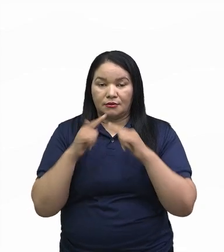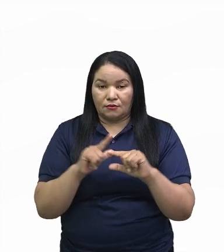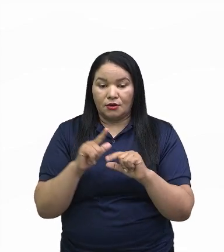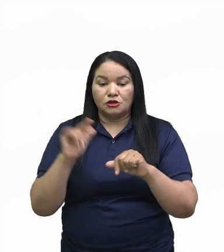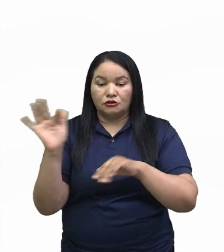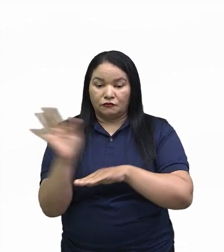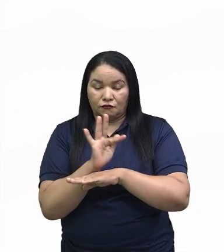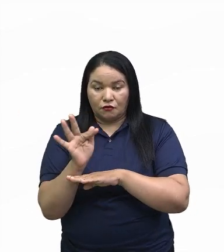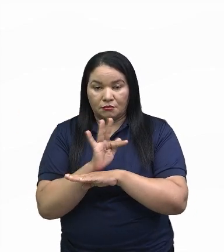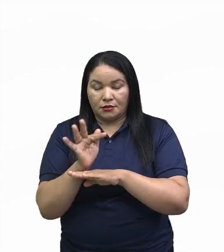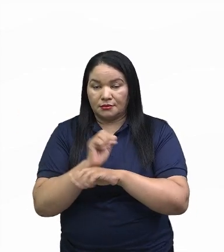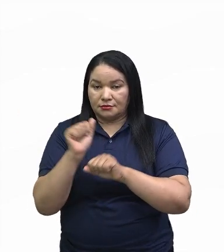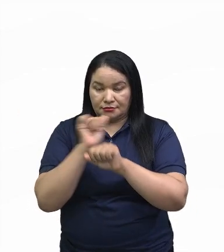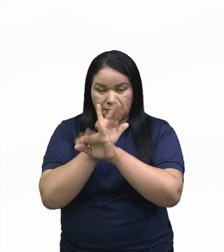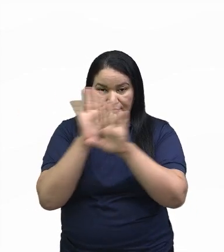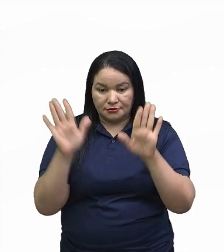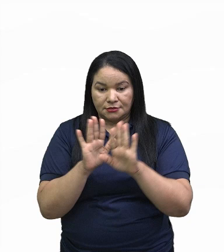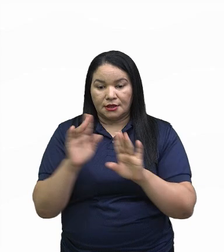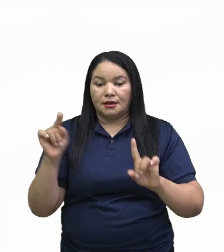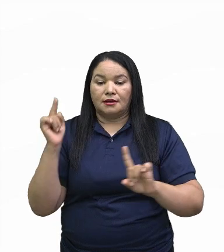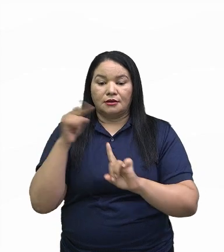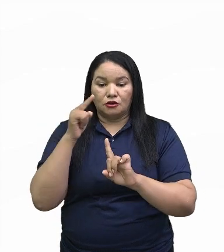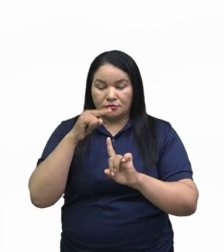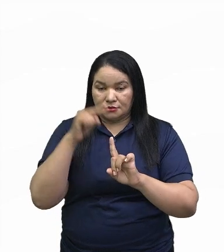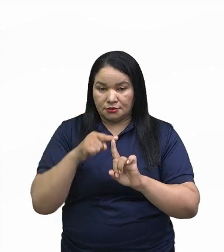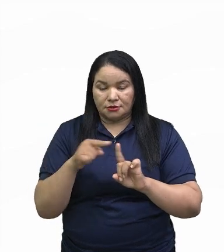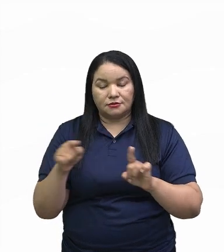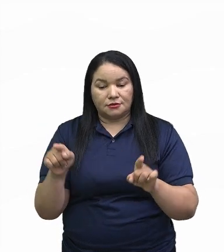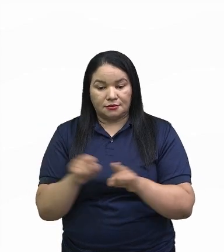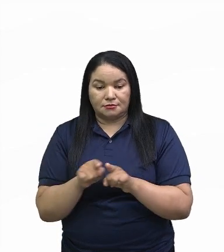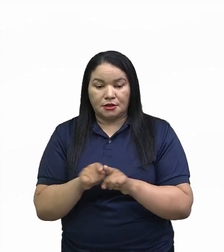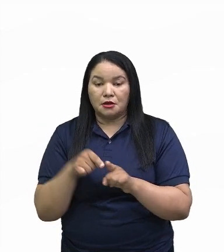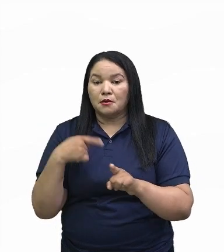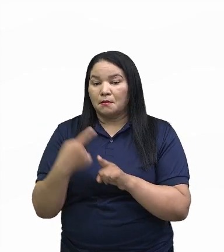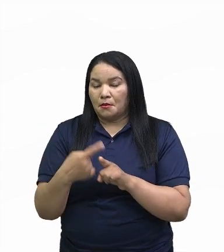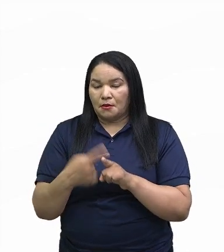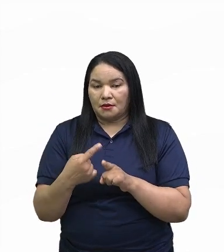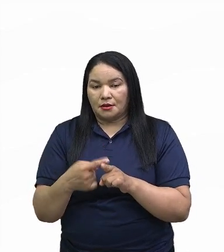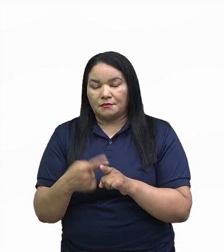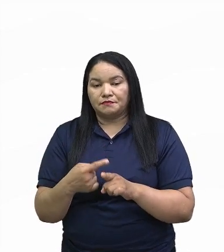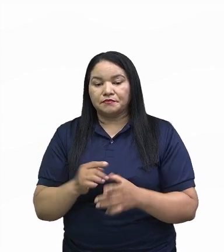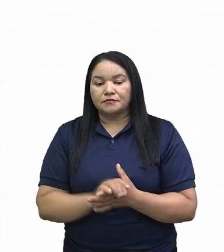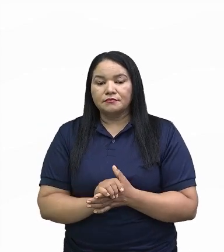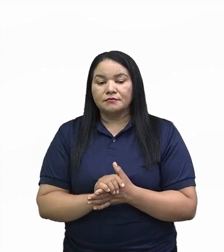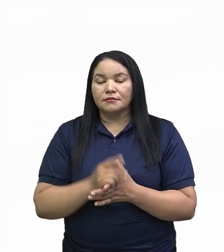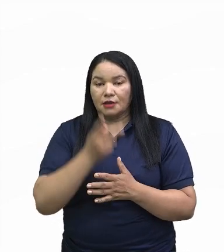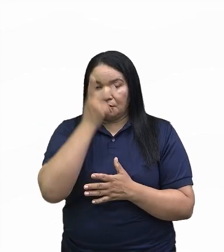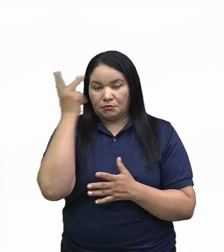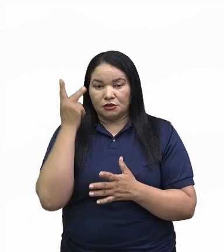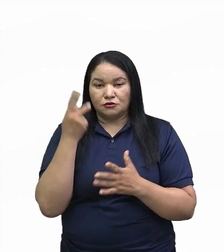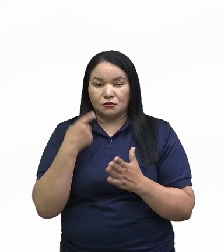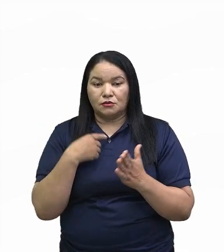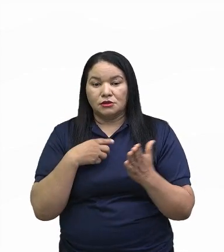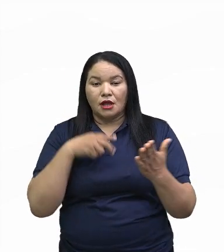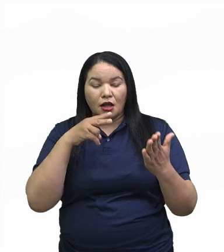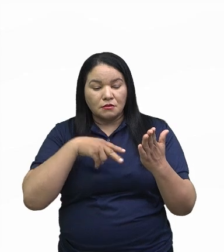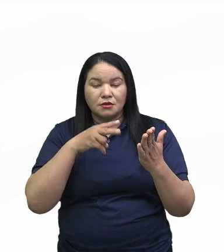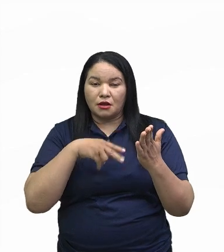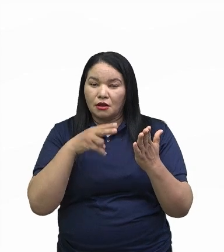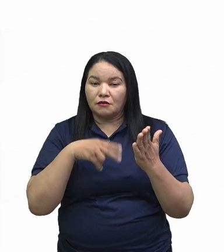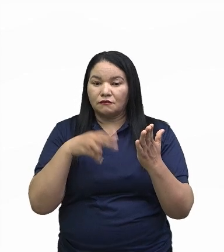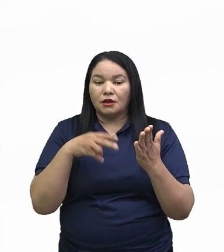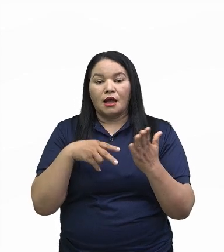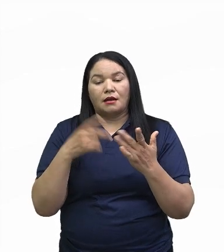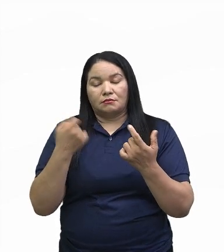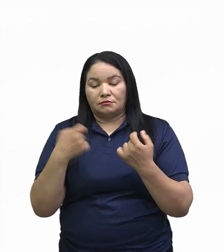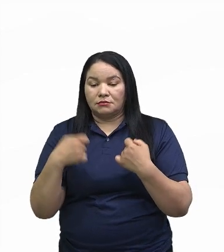formal, clara e objetiva, né? Por quê? Porque várias pessoas terão acesso a esse texto. Então, por isso que tem que